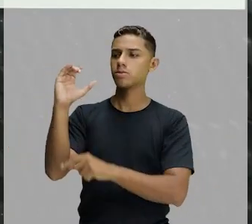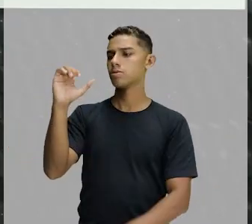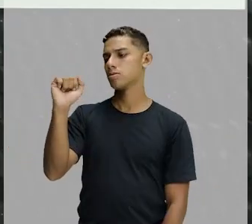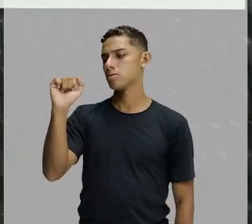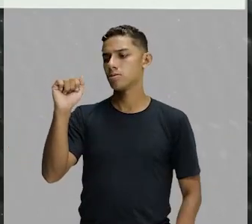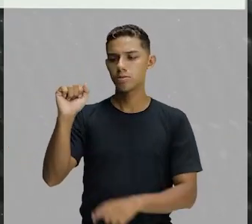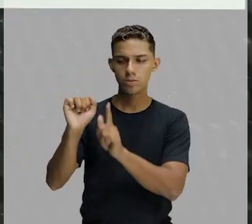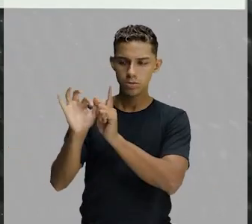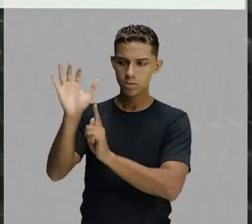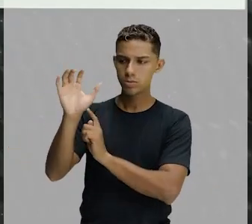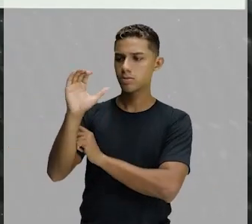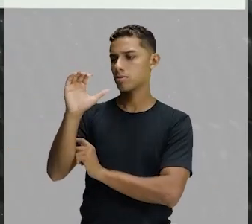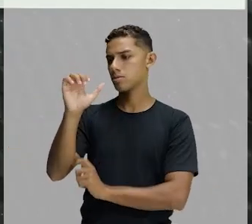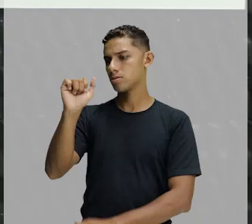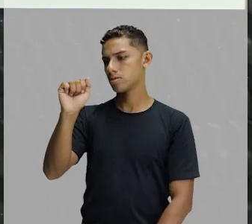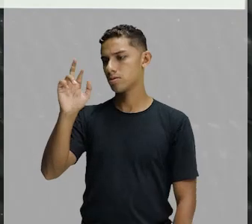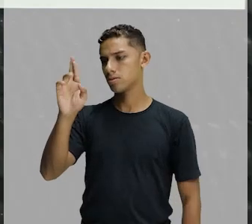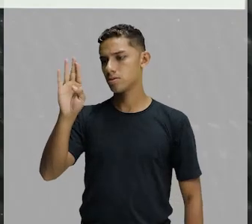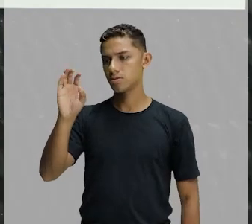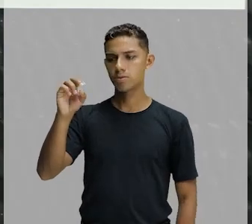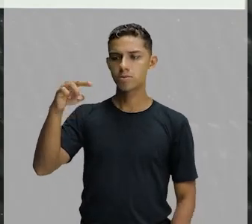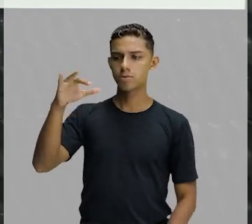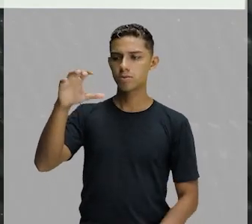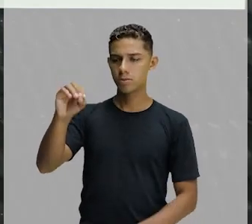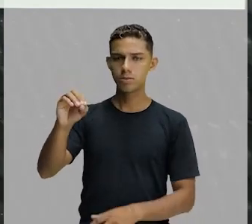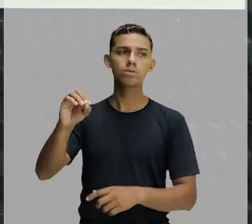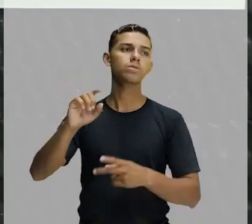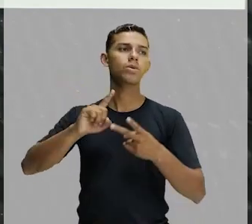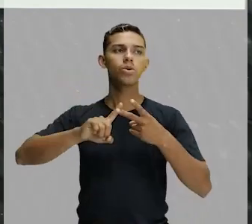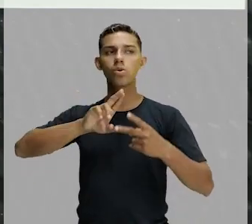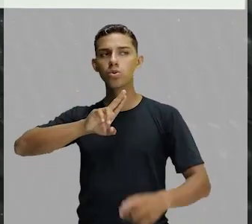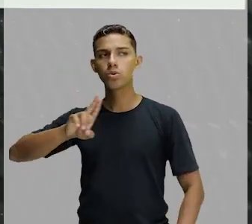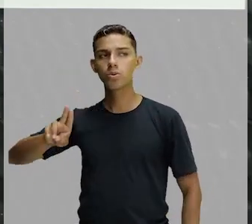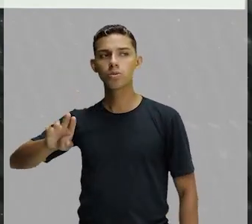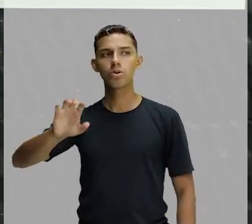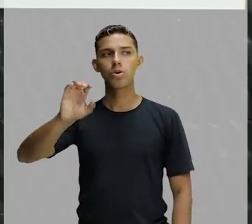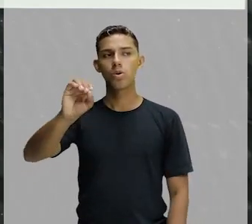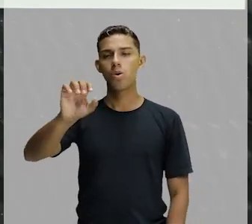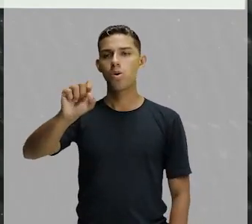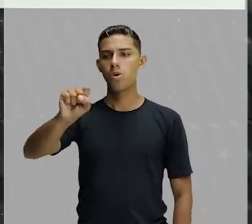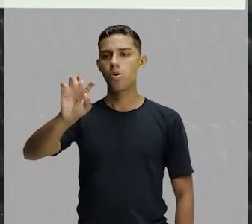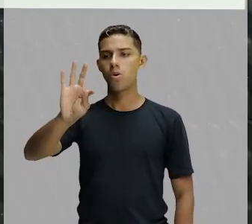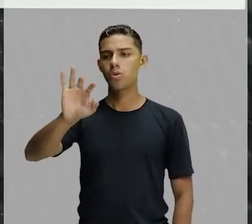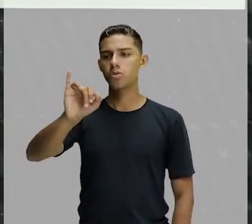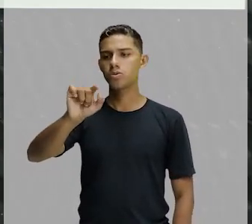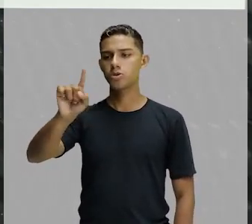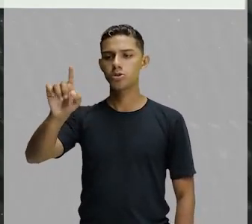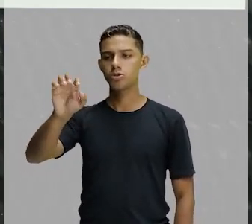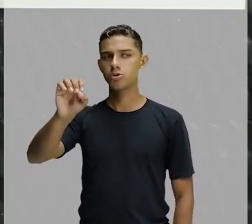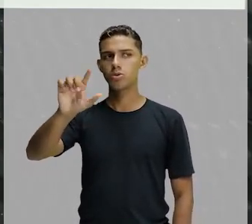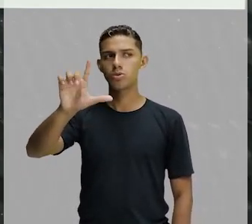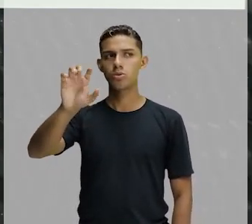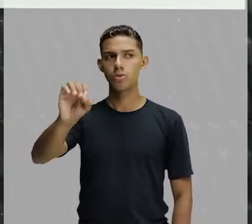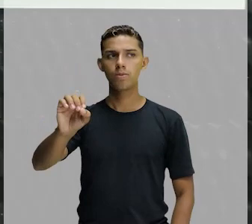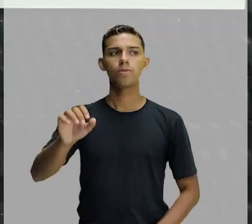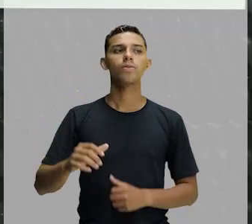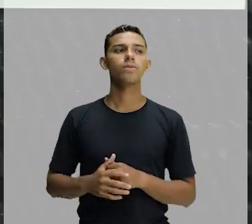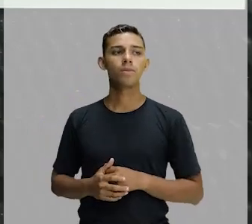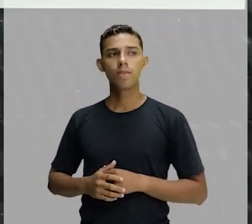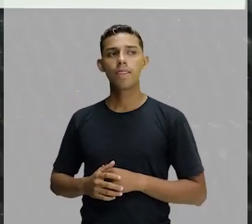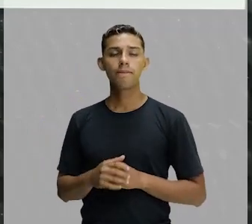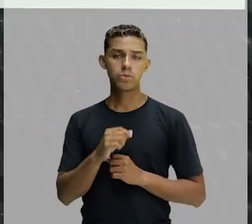Essa abertura é chamada de ostíolo, certo? E aí, cada estômato é formado por